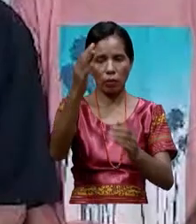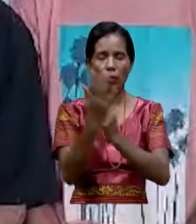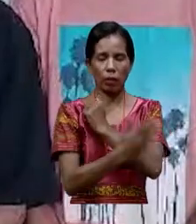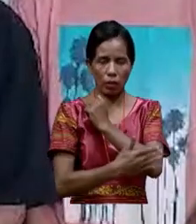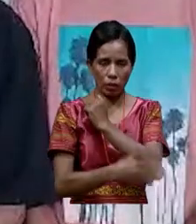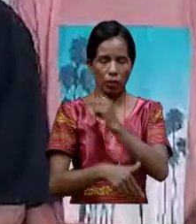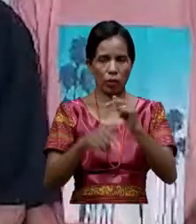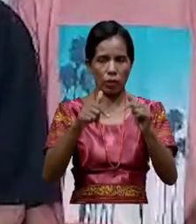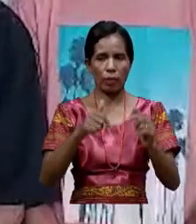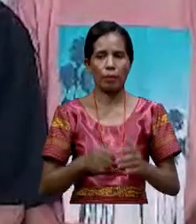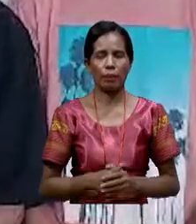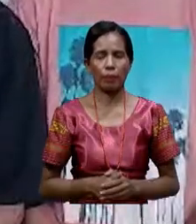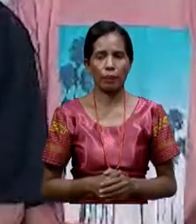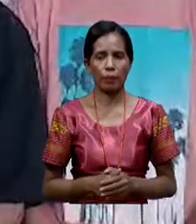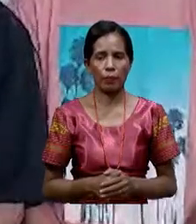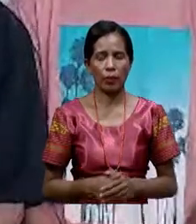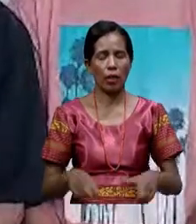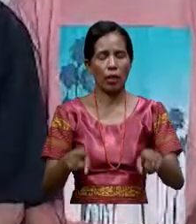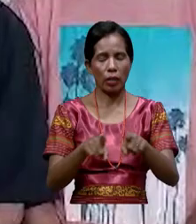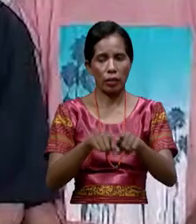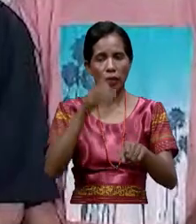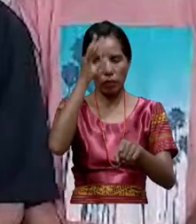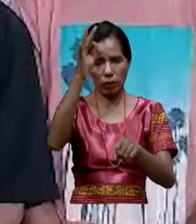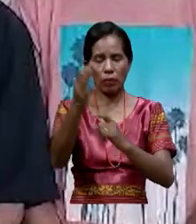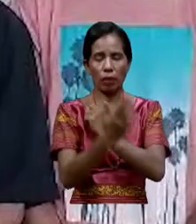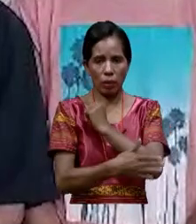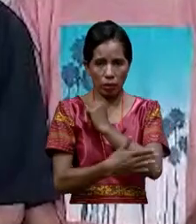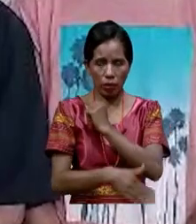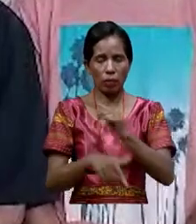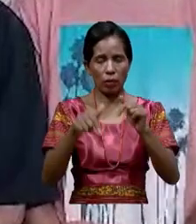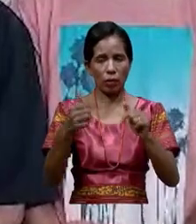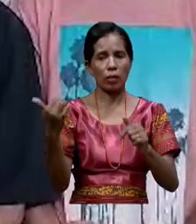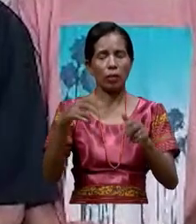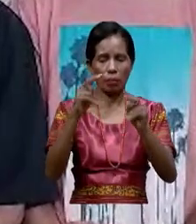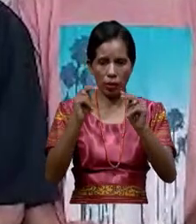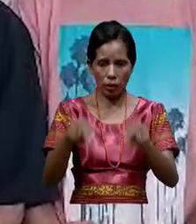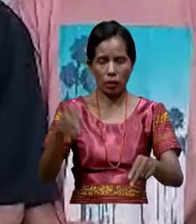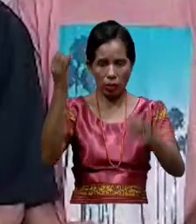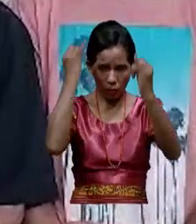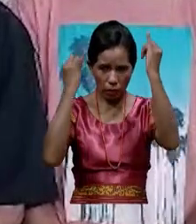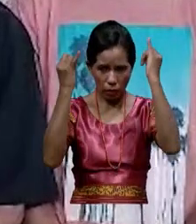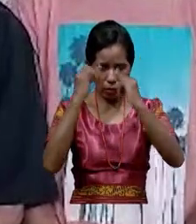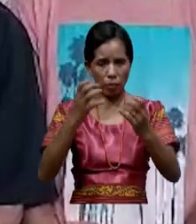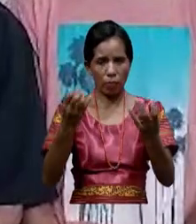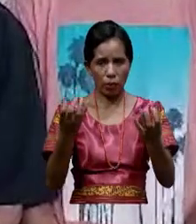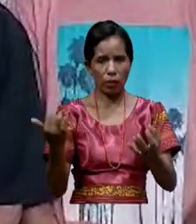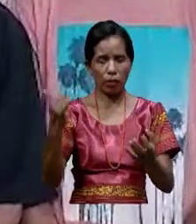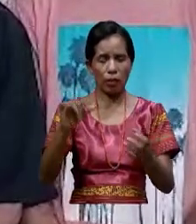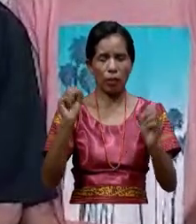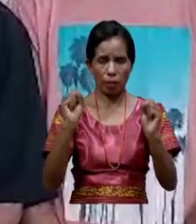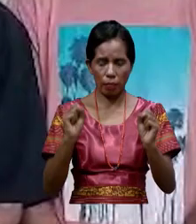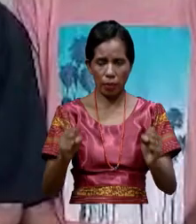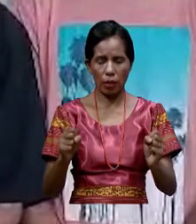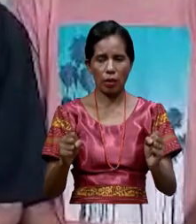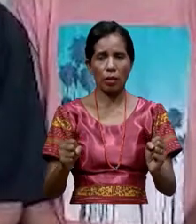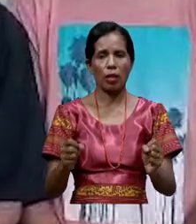ninguém. E no dar futuro raira nem sira precisa de informações de barak, atro nem bele a meeting,